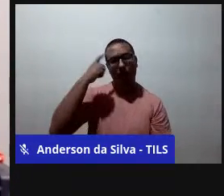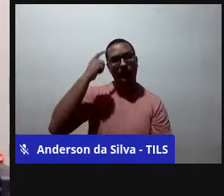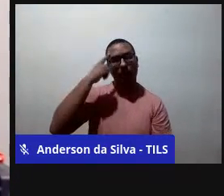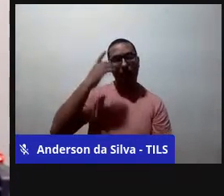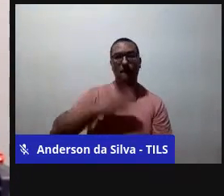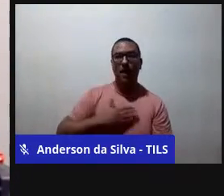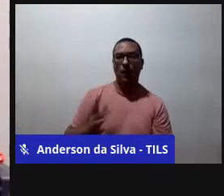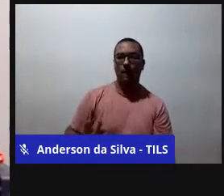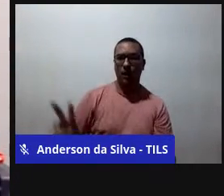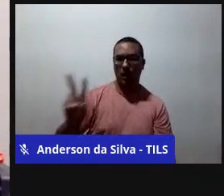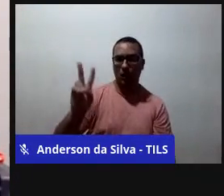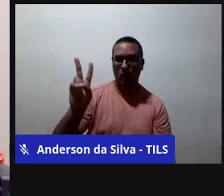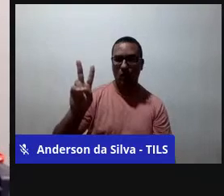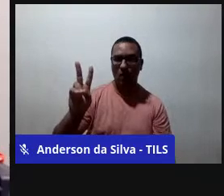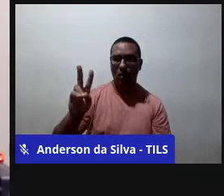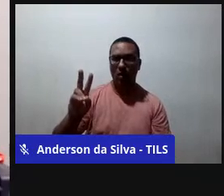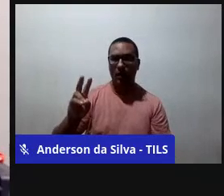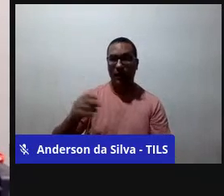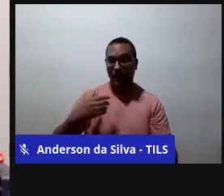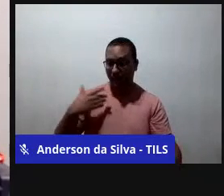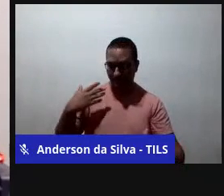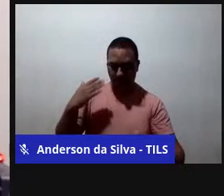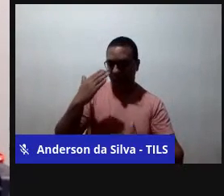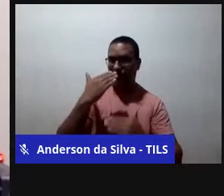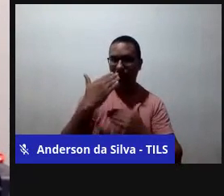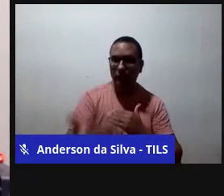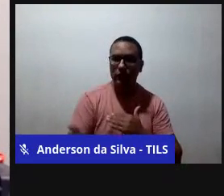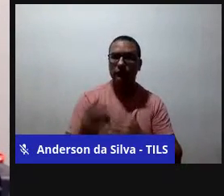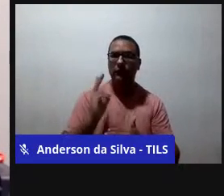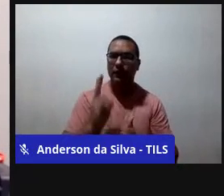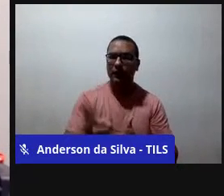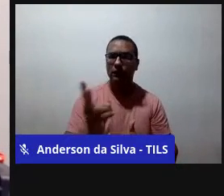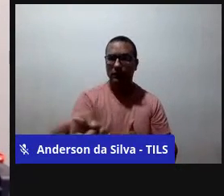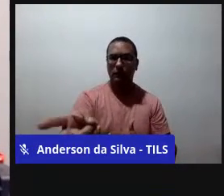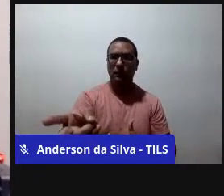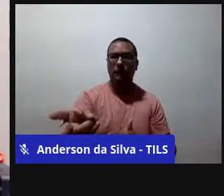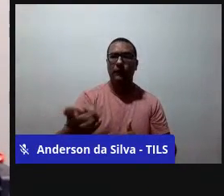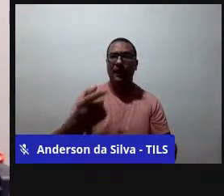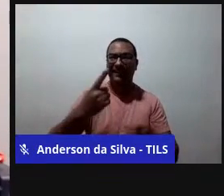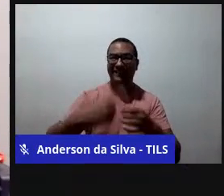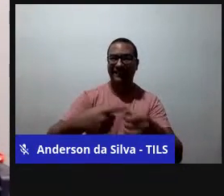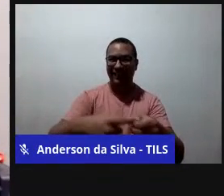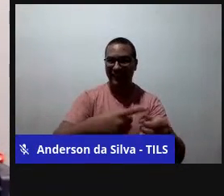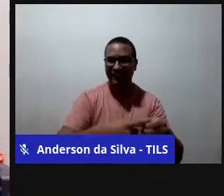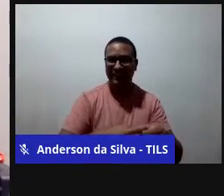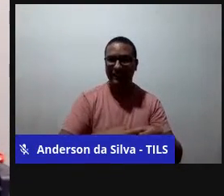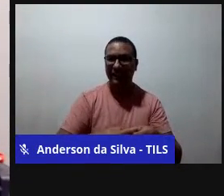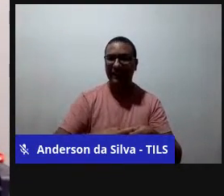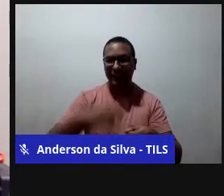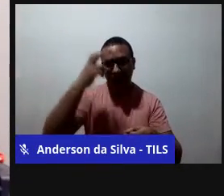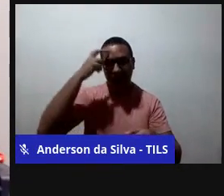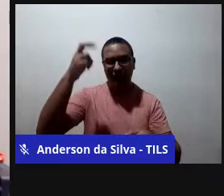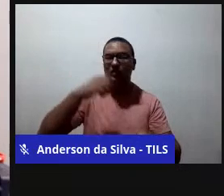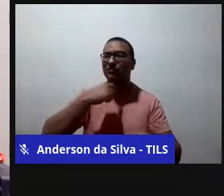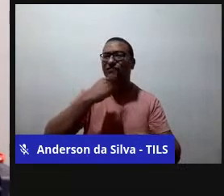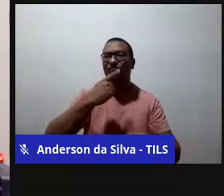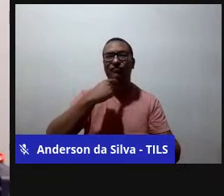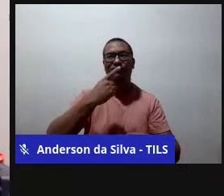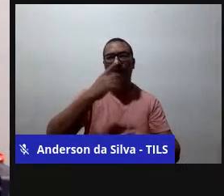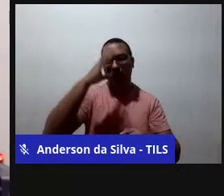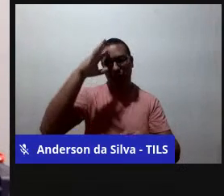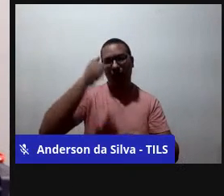à frente de qualquer outro bem-estar coletivo, cidade inteligente não serve para nada, de verdade,